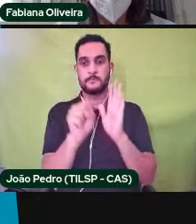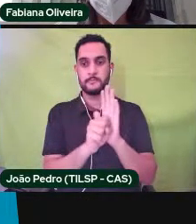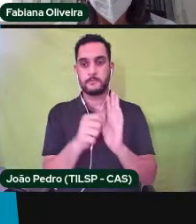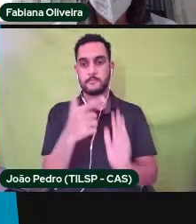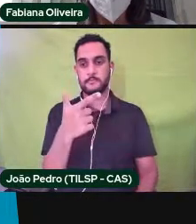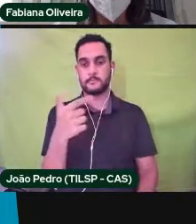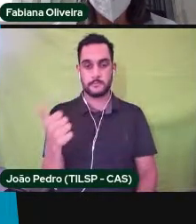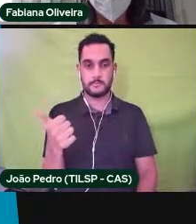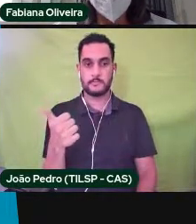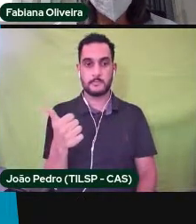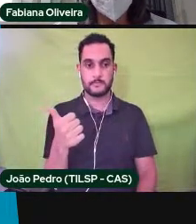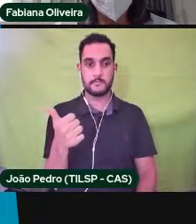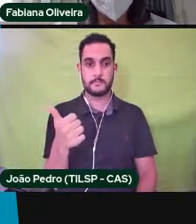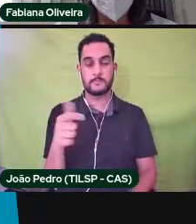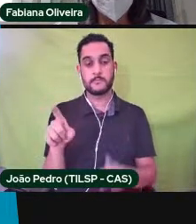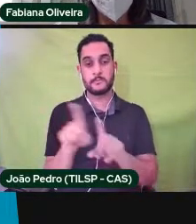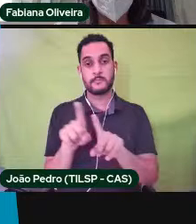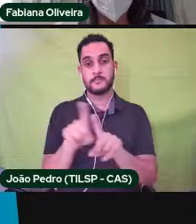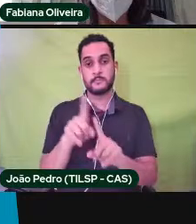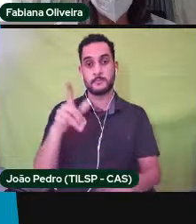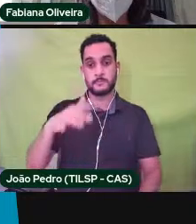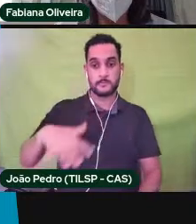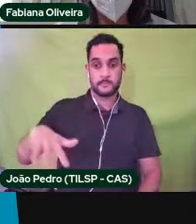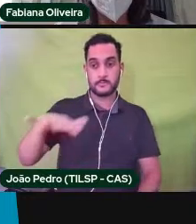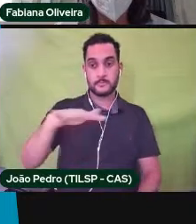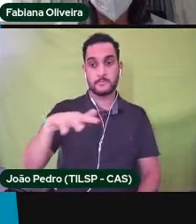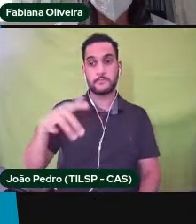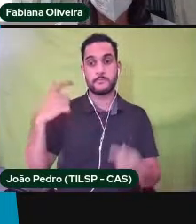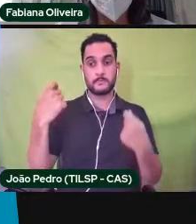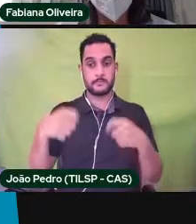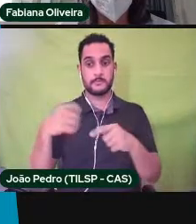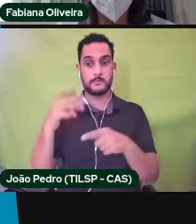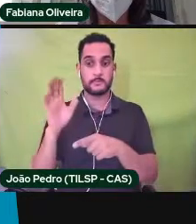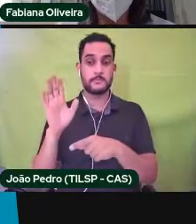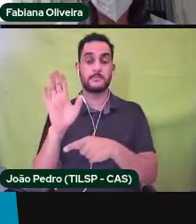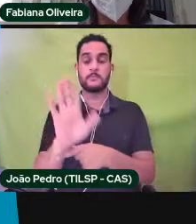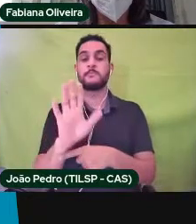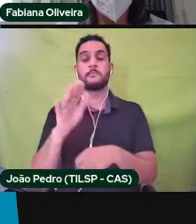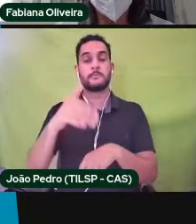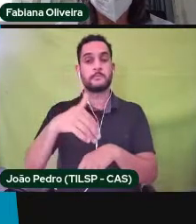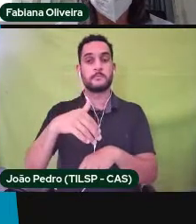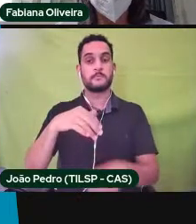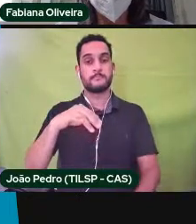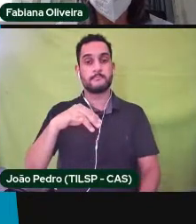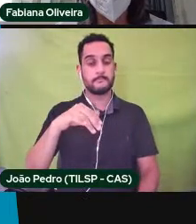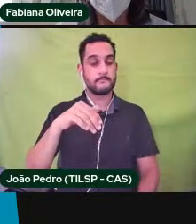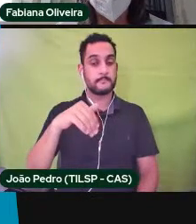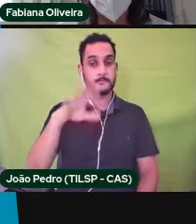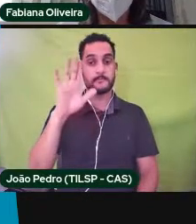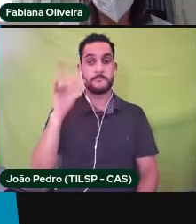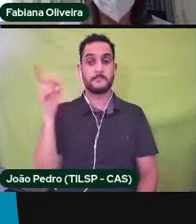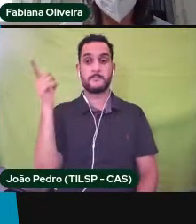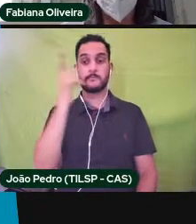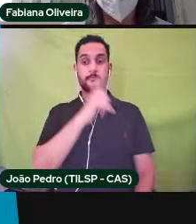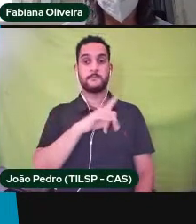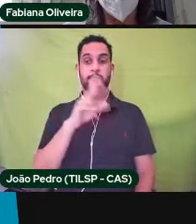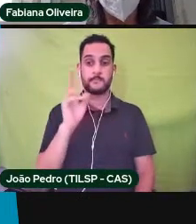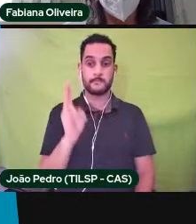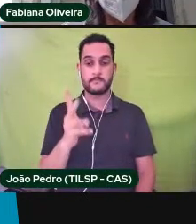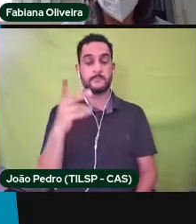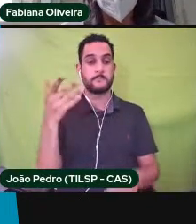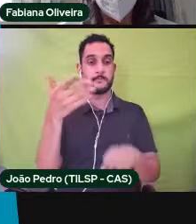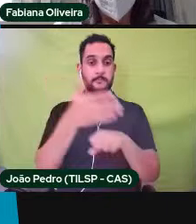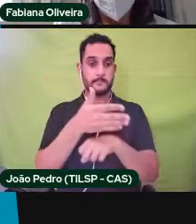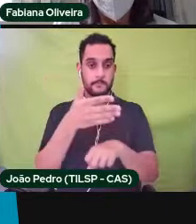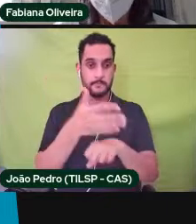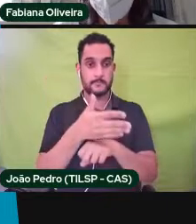tá? E os ambientes devem ser favorecedores o máximo possível, de garantir o acesso e a permanência e a participação.